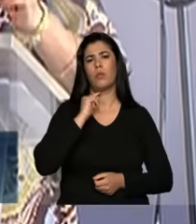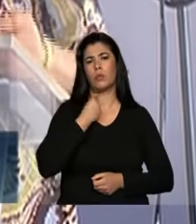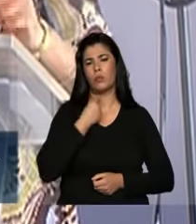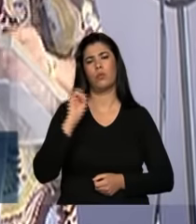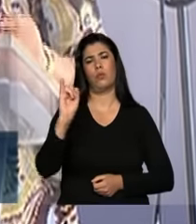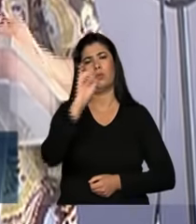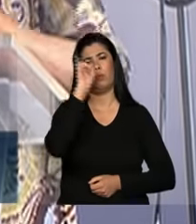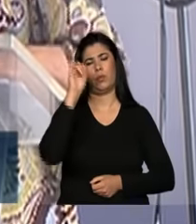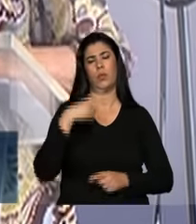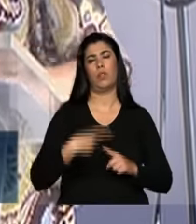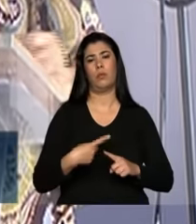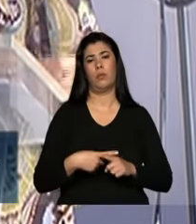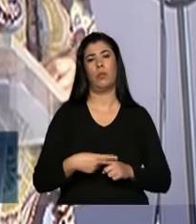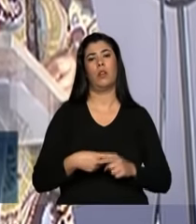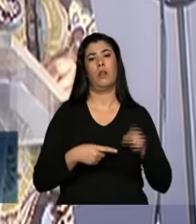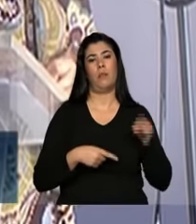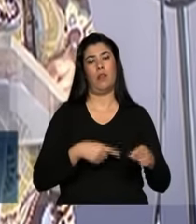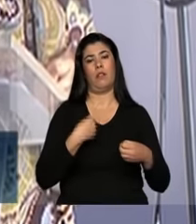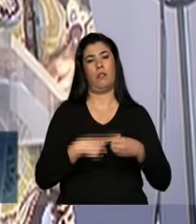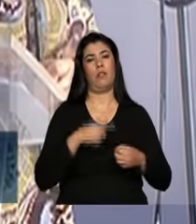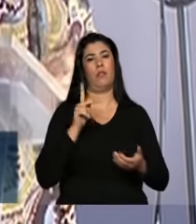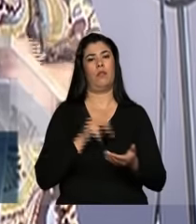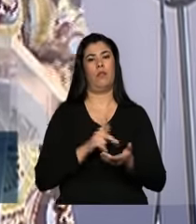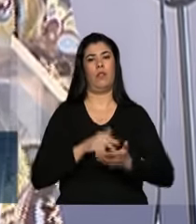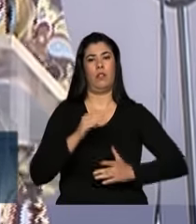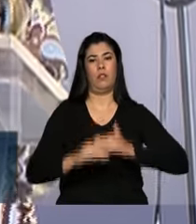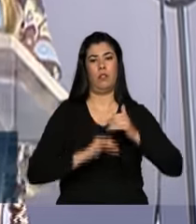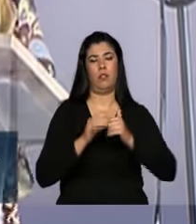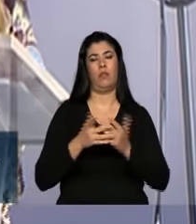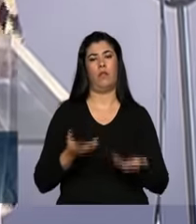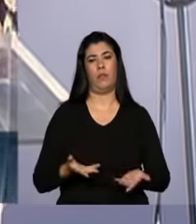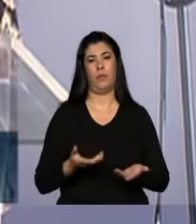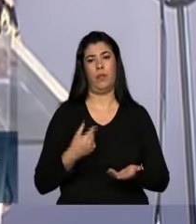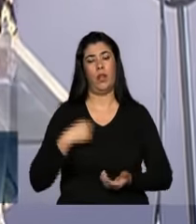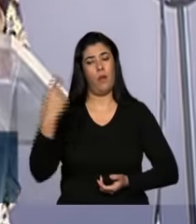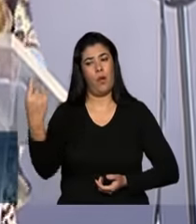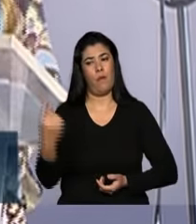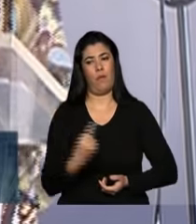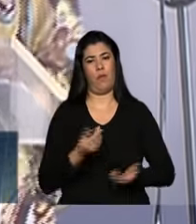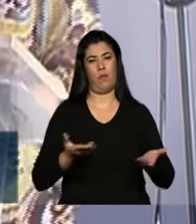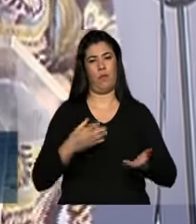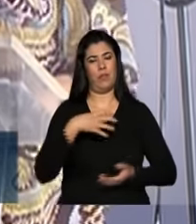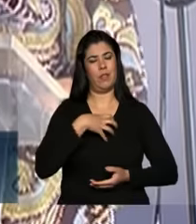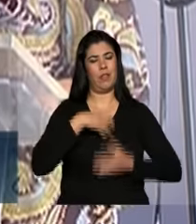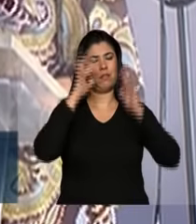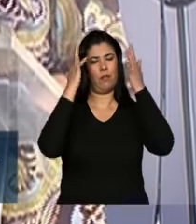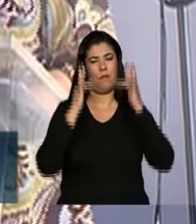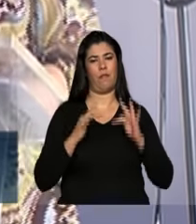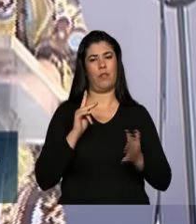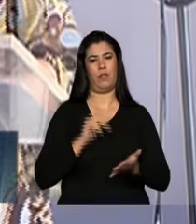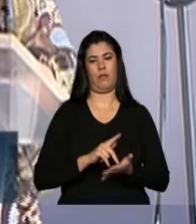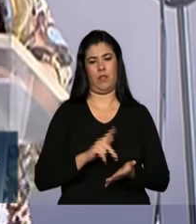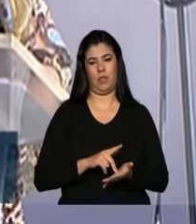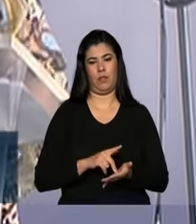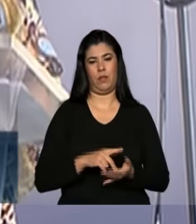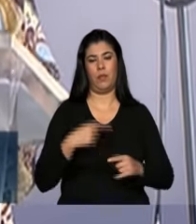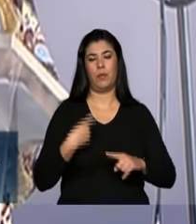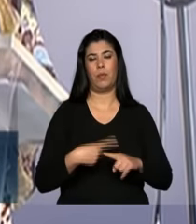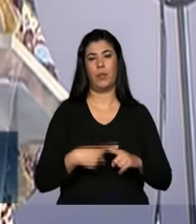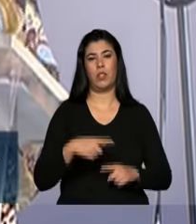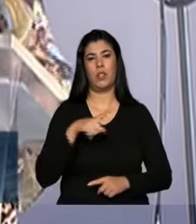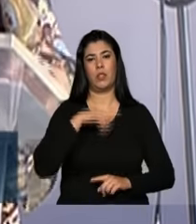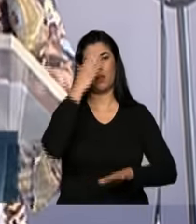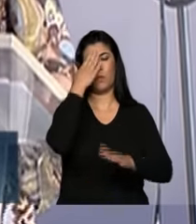que essa cidade se desenvolva. Eu vim aqui hoje muito feliz porque eu